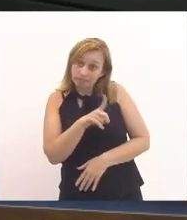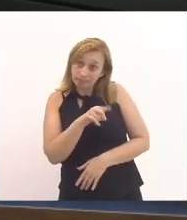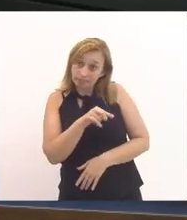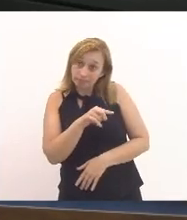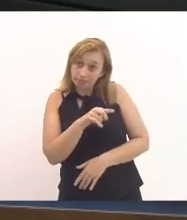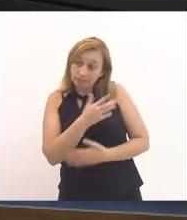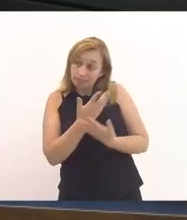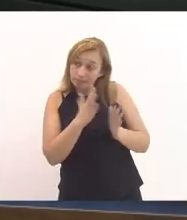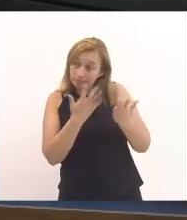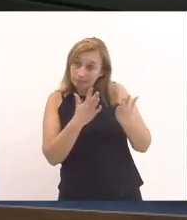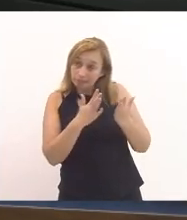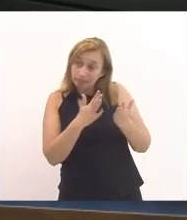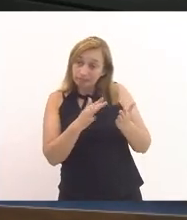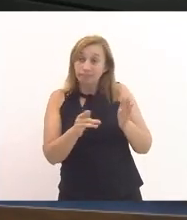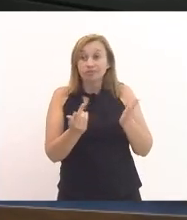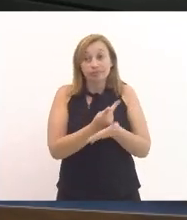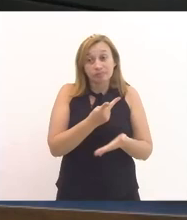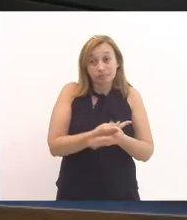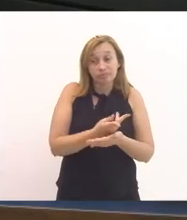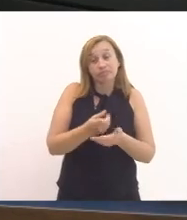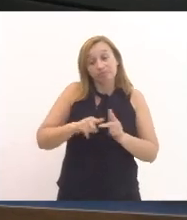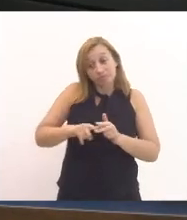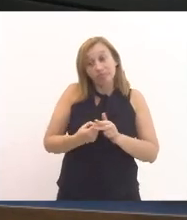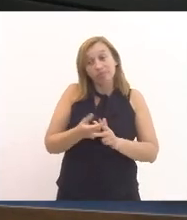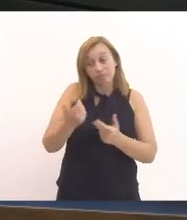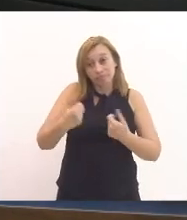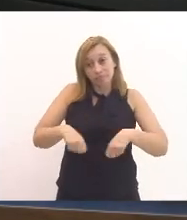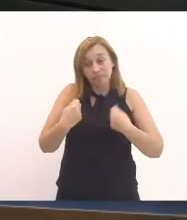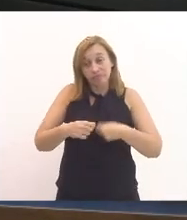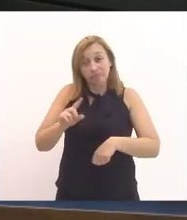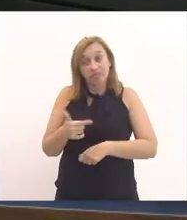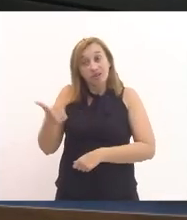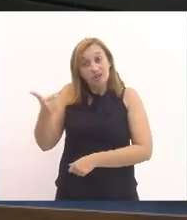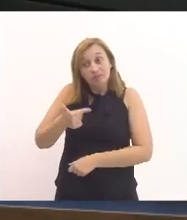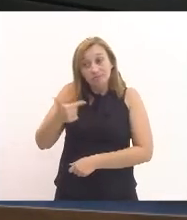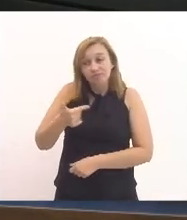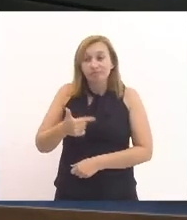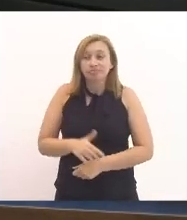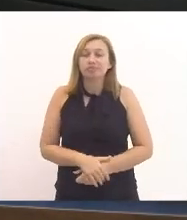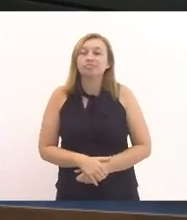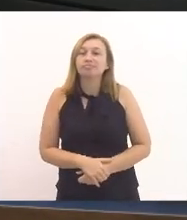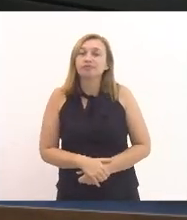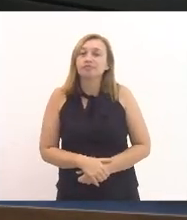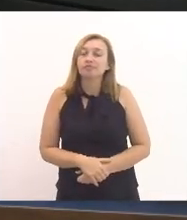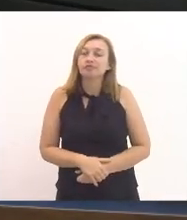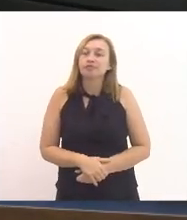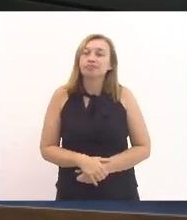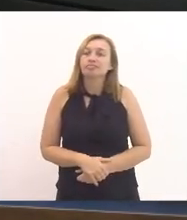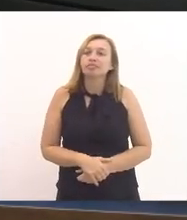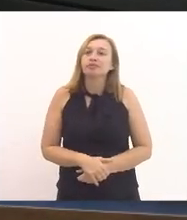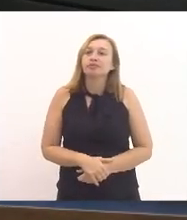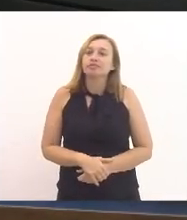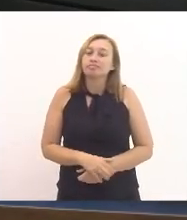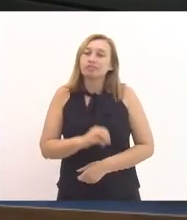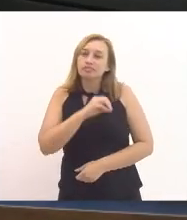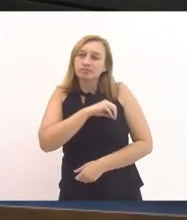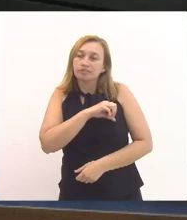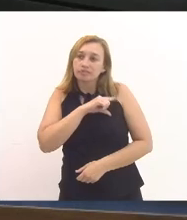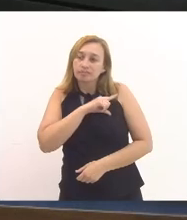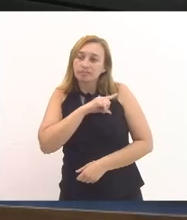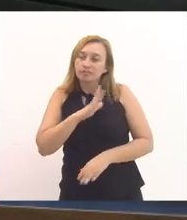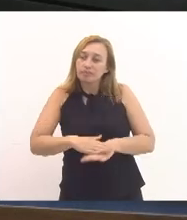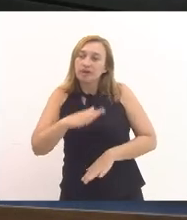bateu Palmas se ferrou vamos ter que corrigir isso a segunda coisa é aumentar ainda mais para quem já